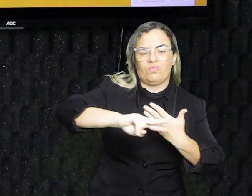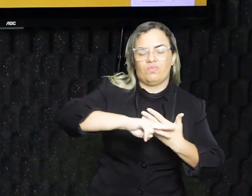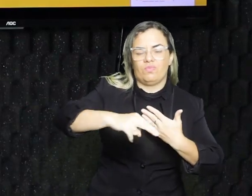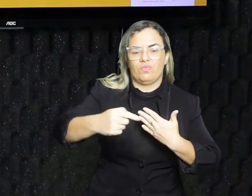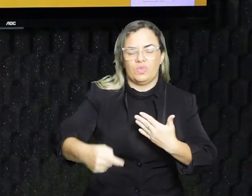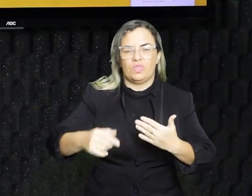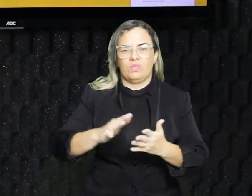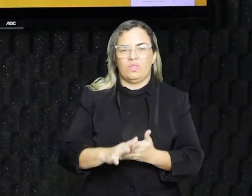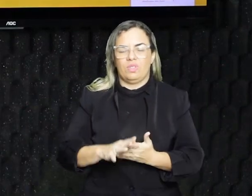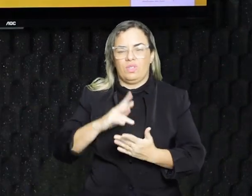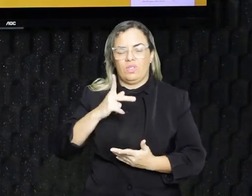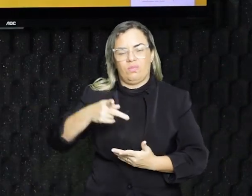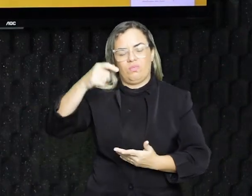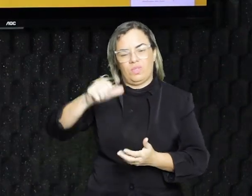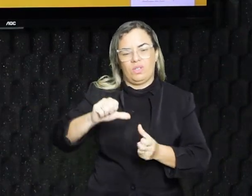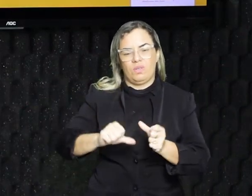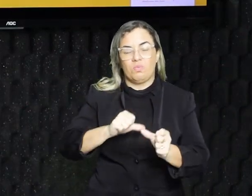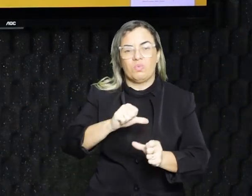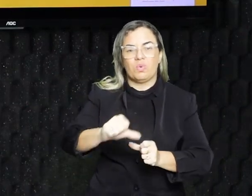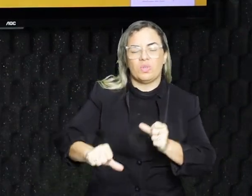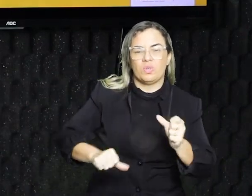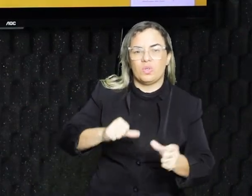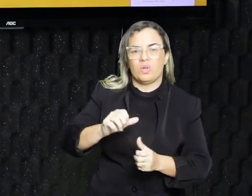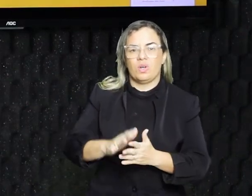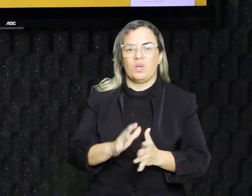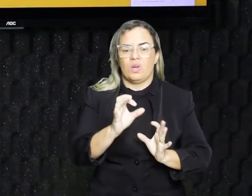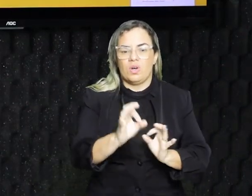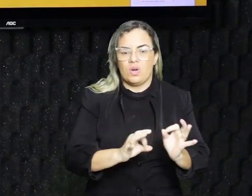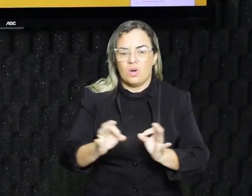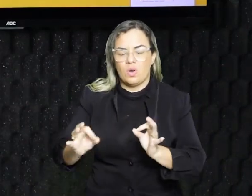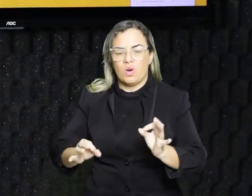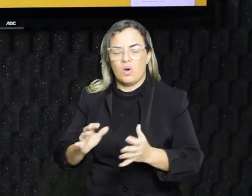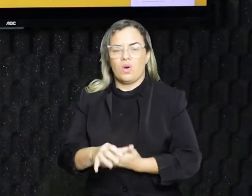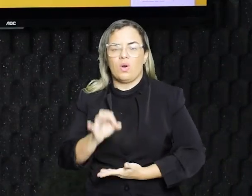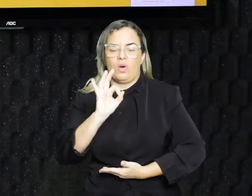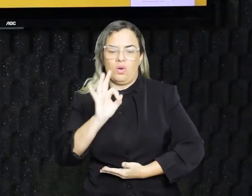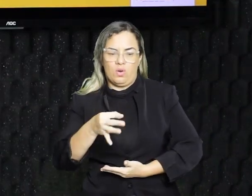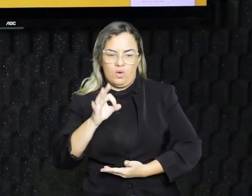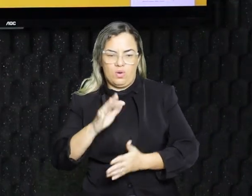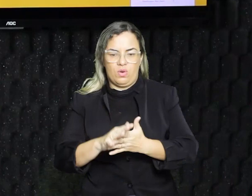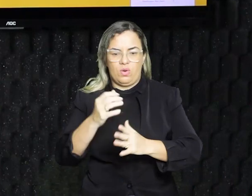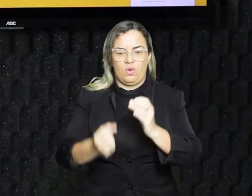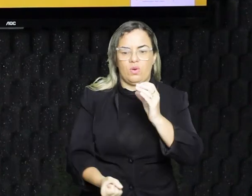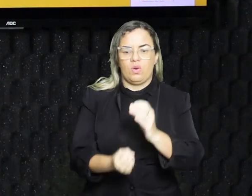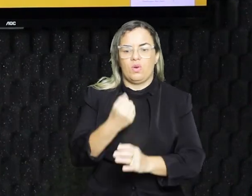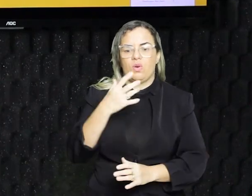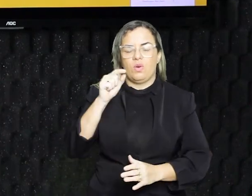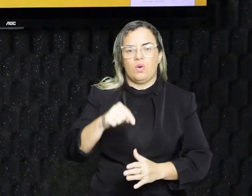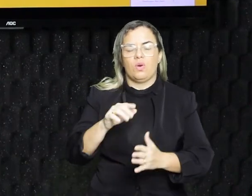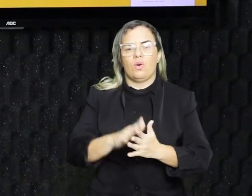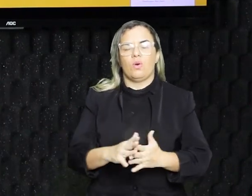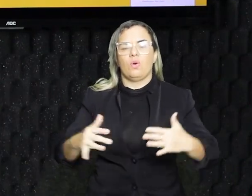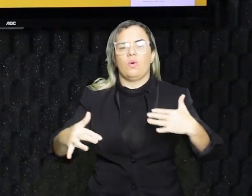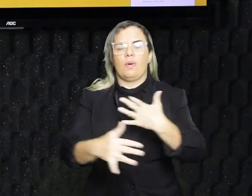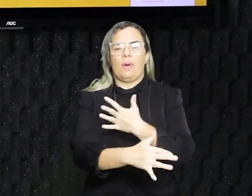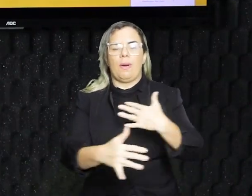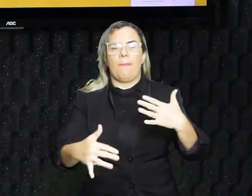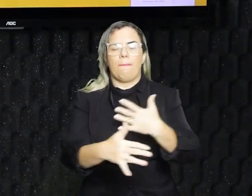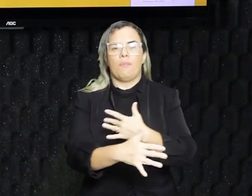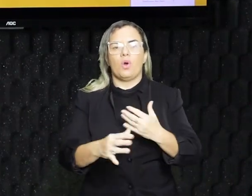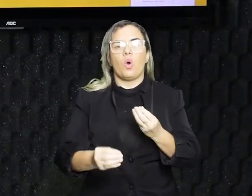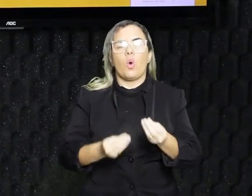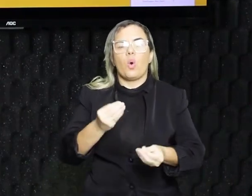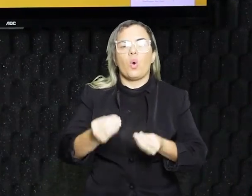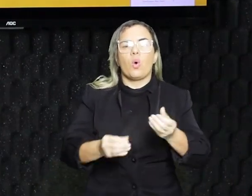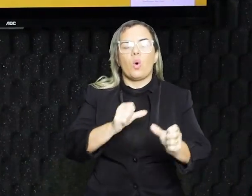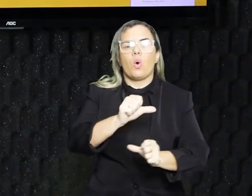sendo forçadas a buscar um planejamento adequado. Surge a necessidade do planejamento urbano, ou seja, surge aí nesse